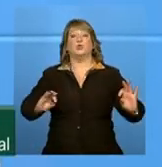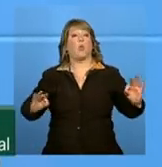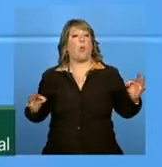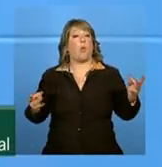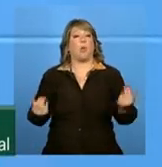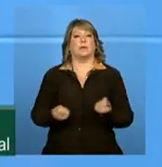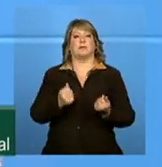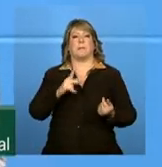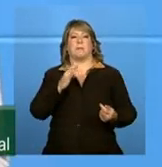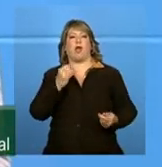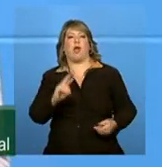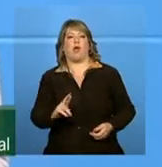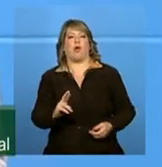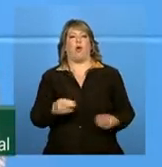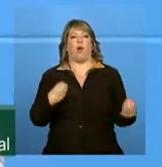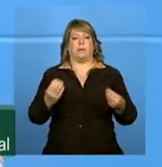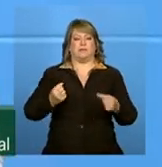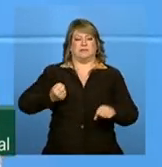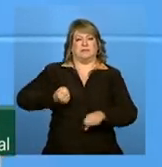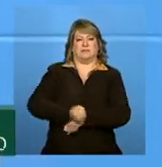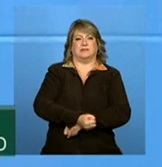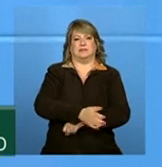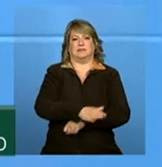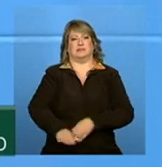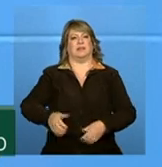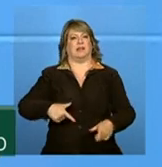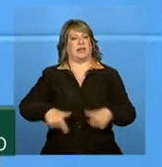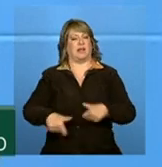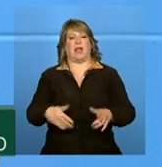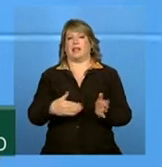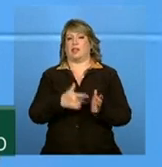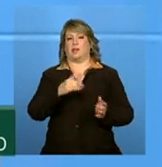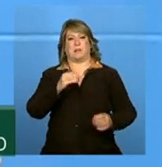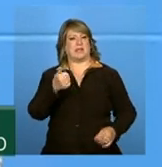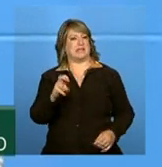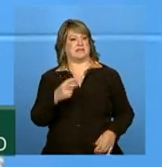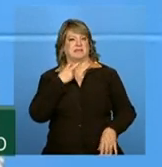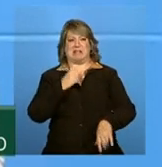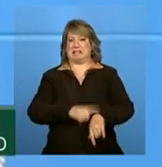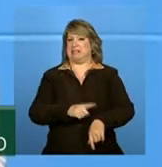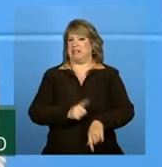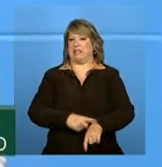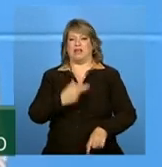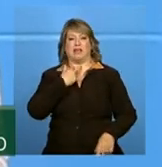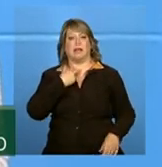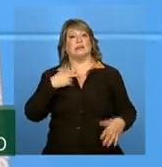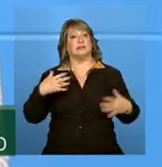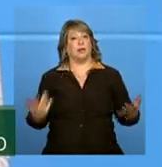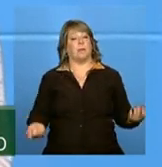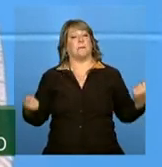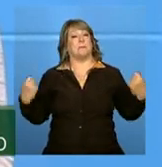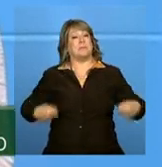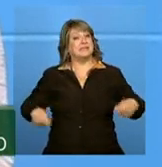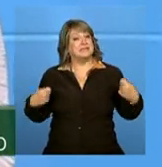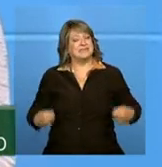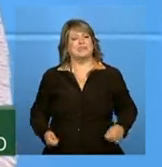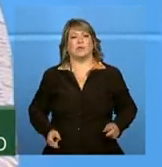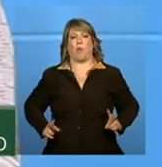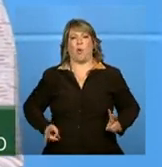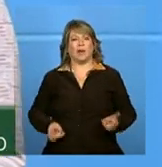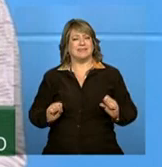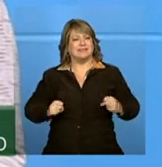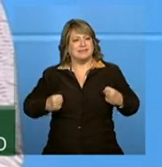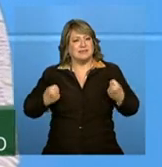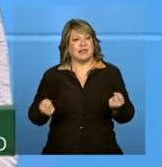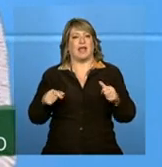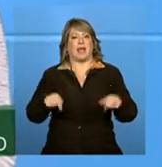as piores formas de trabalho infantil até 2015. Então, nós precisamos continuar dedicados a